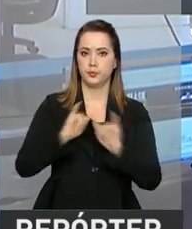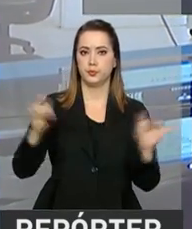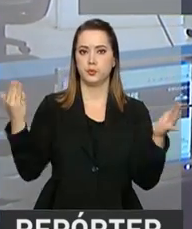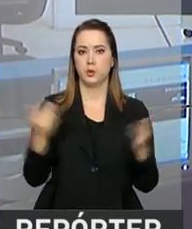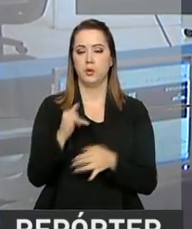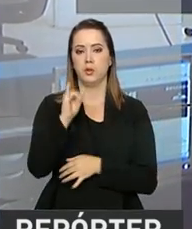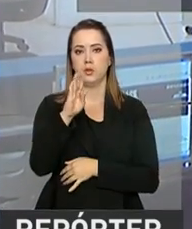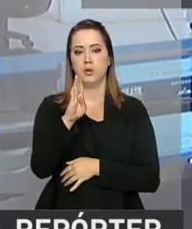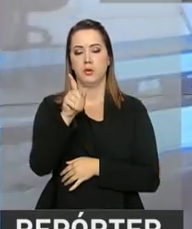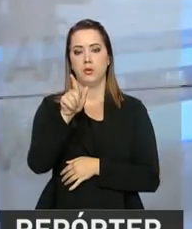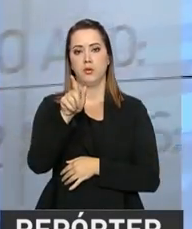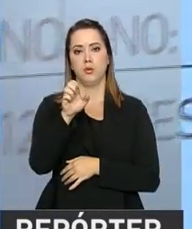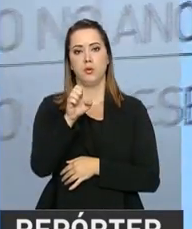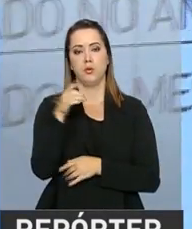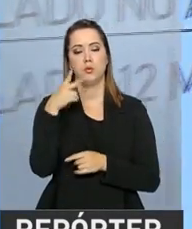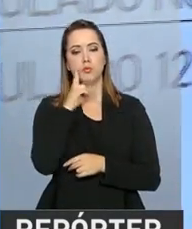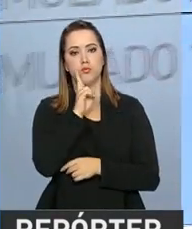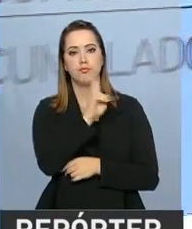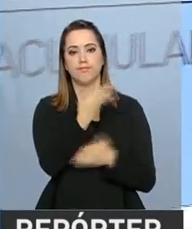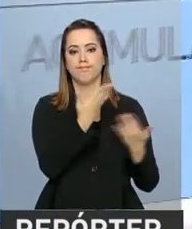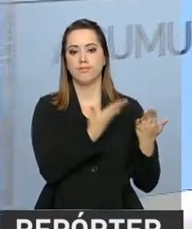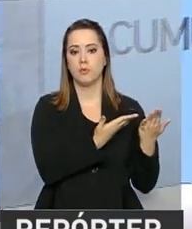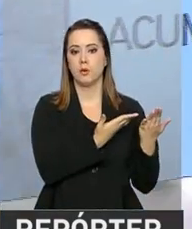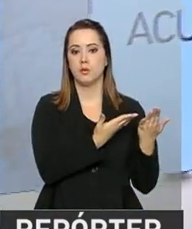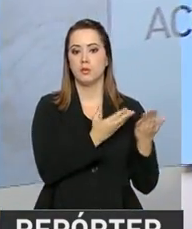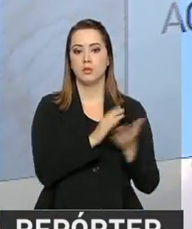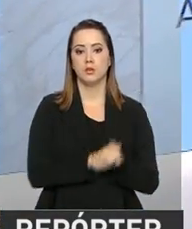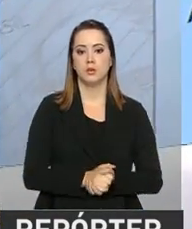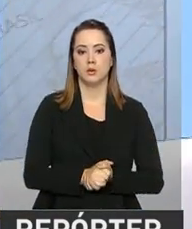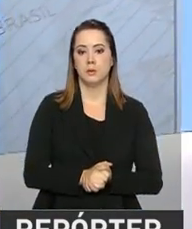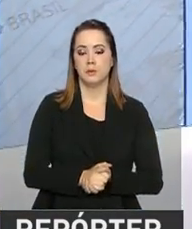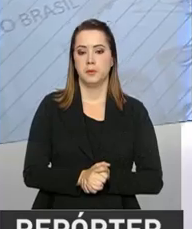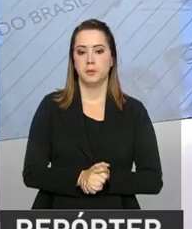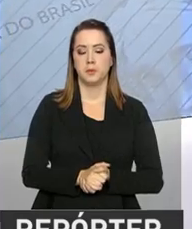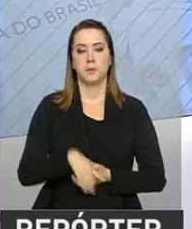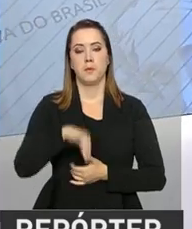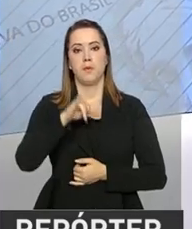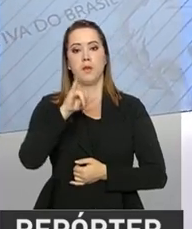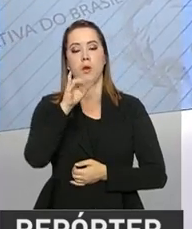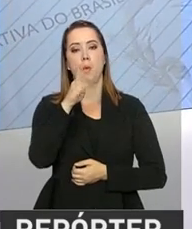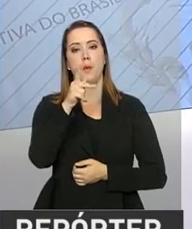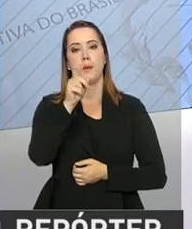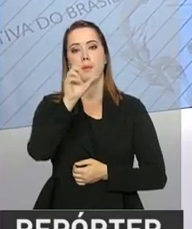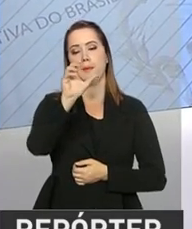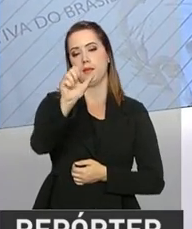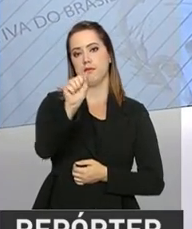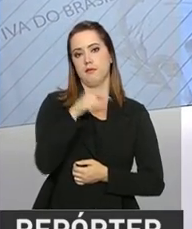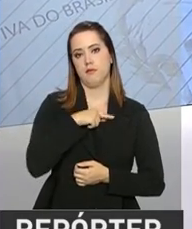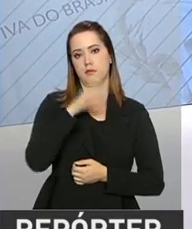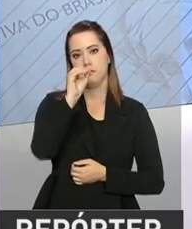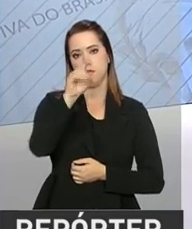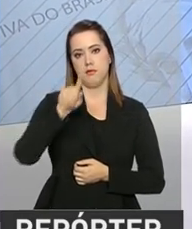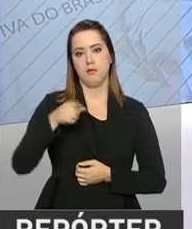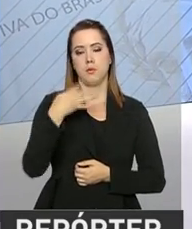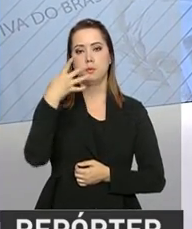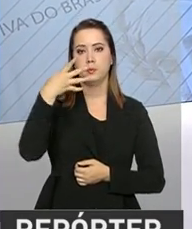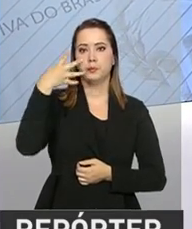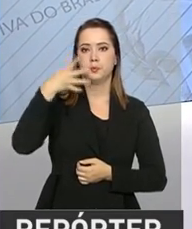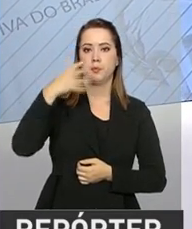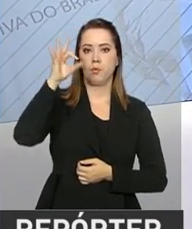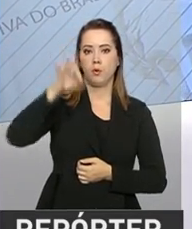vê-los agora aqui no telão Olha só o índice Nacional de preços ao consumidor amplo IPCA ficou em